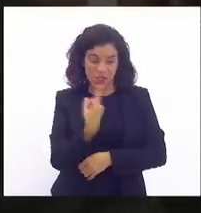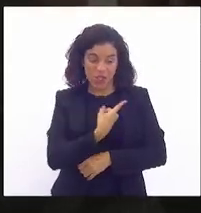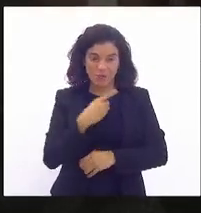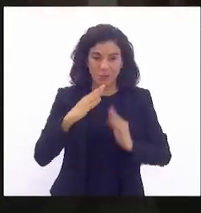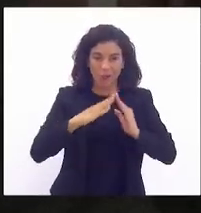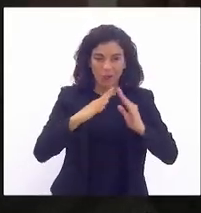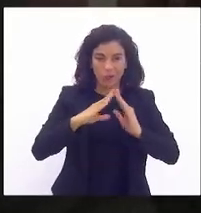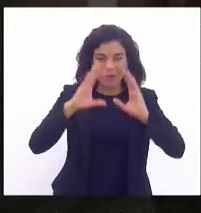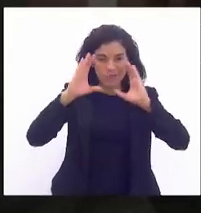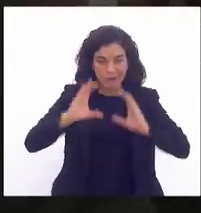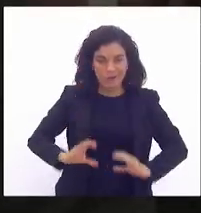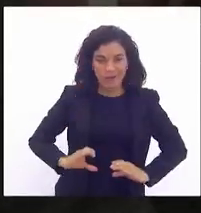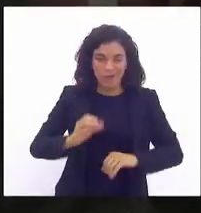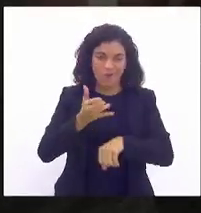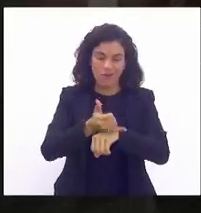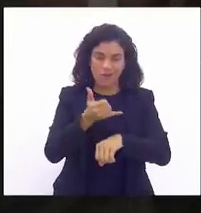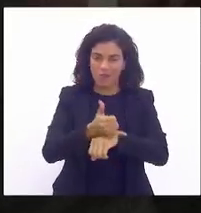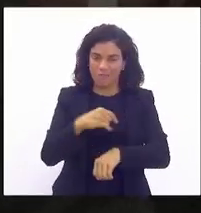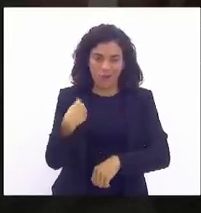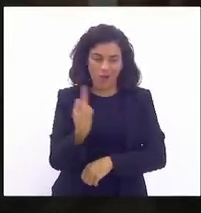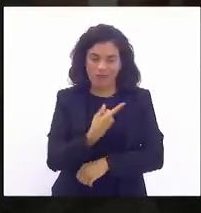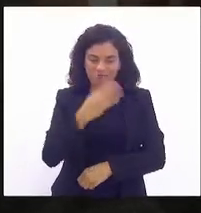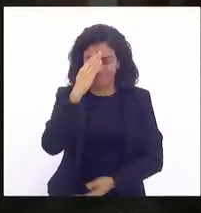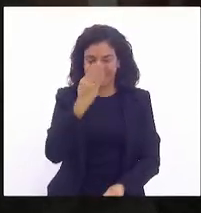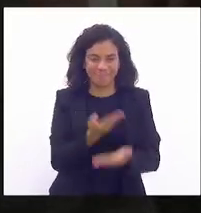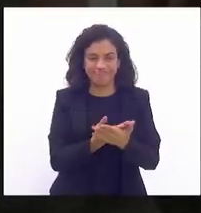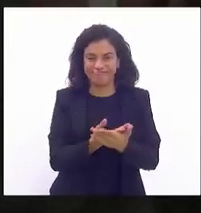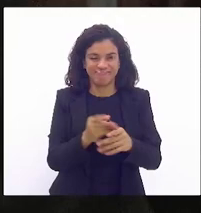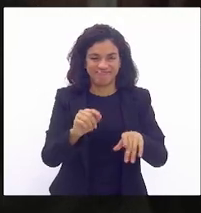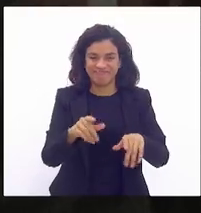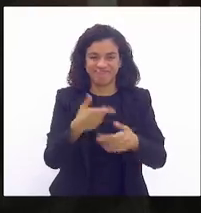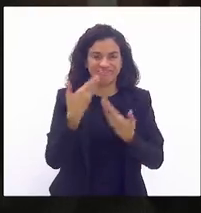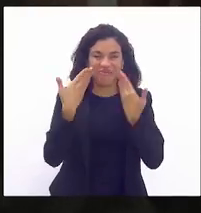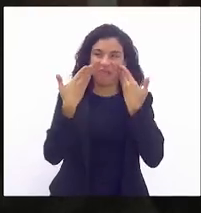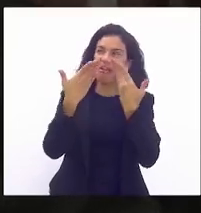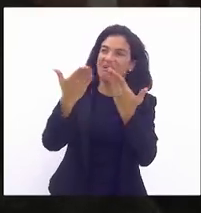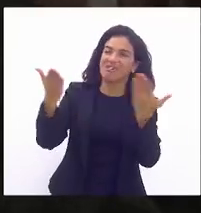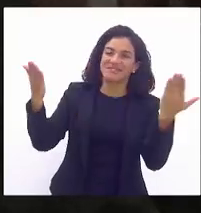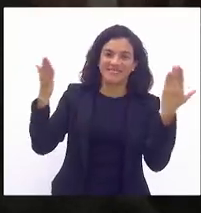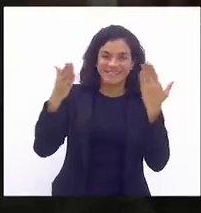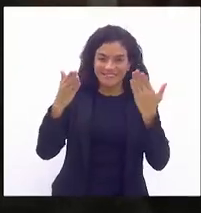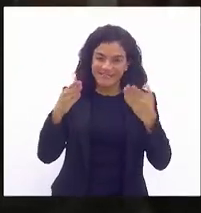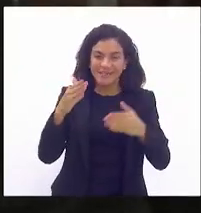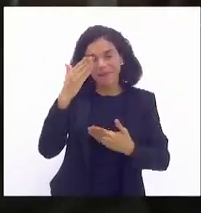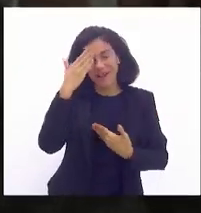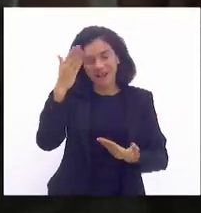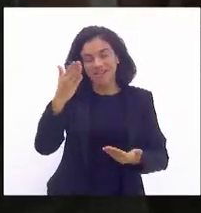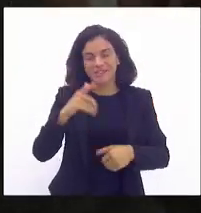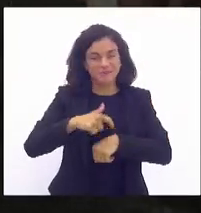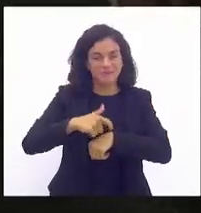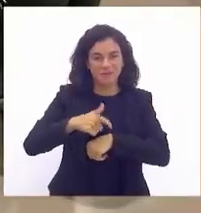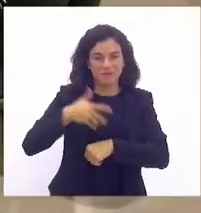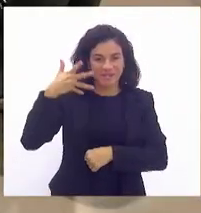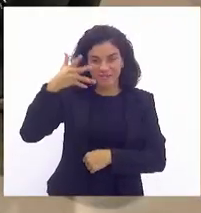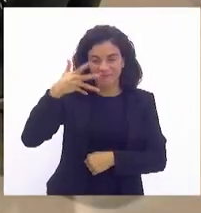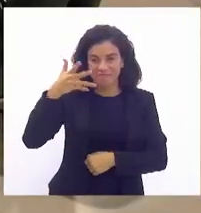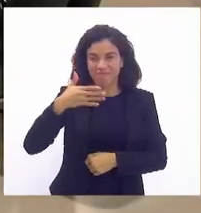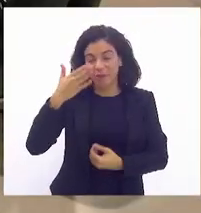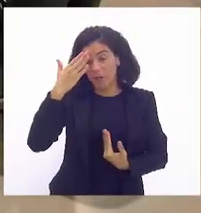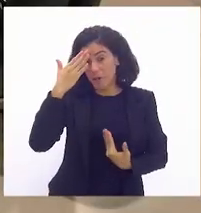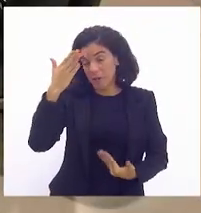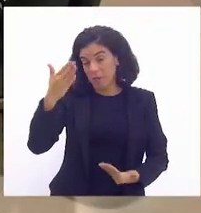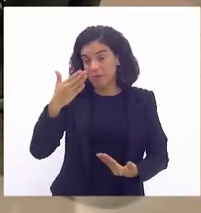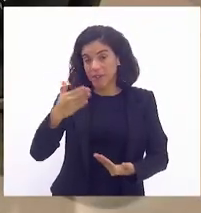Redonda, infelizmente, não acreditamos naquilo que aqui foi falado. E agradeço aqui esse momento de fala.